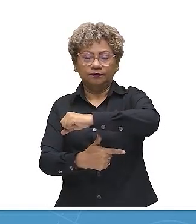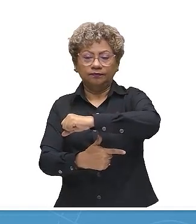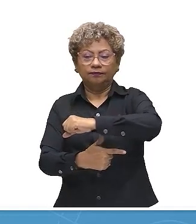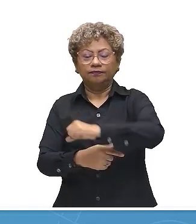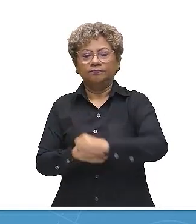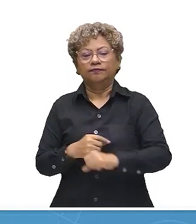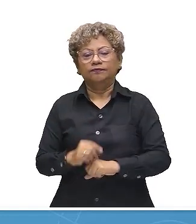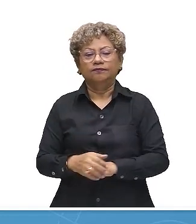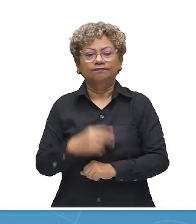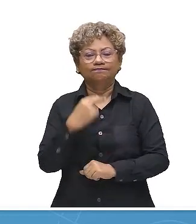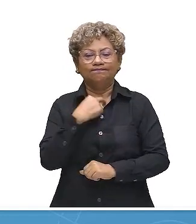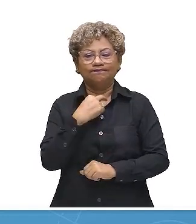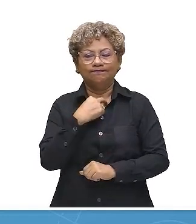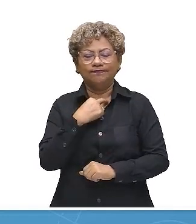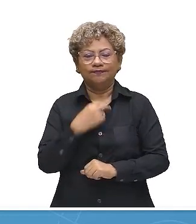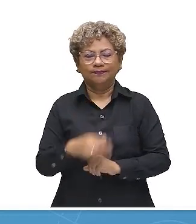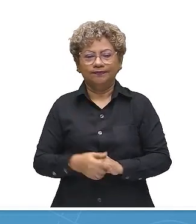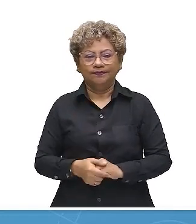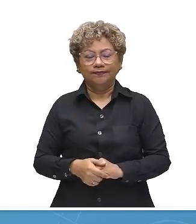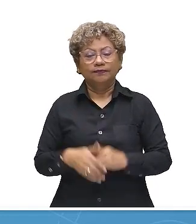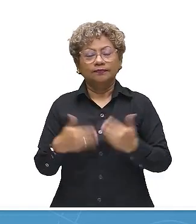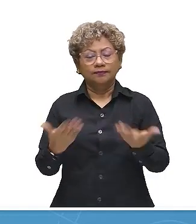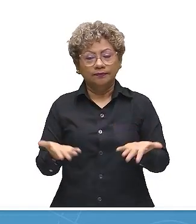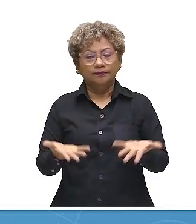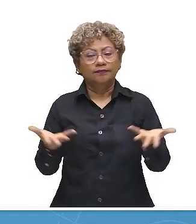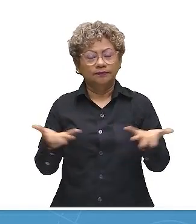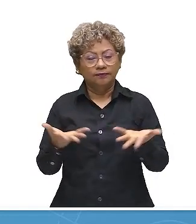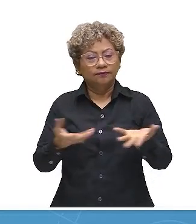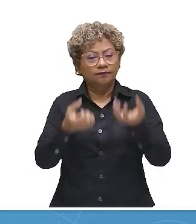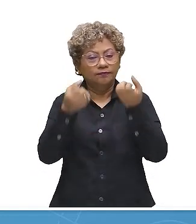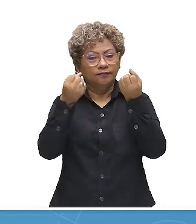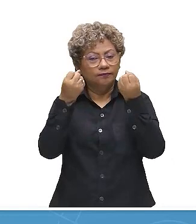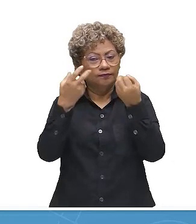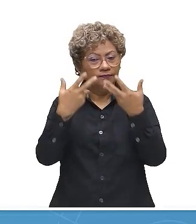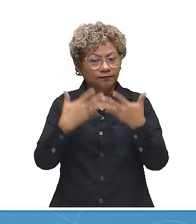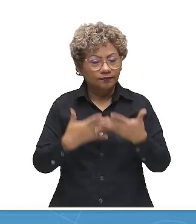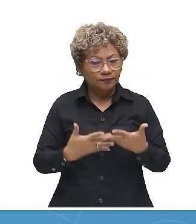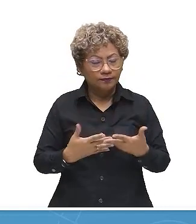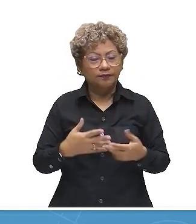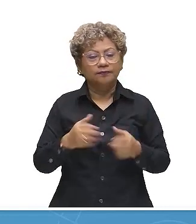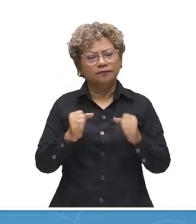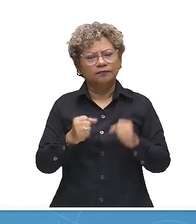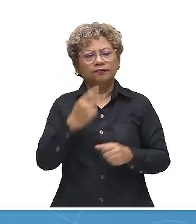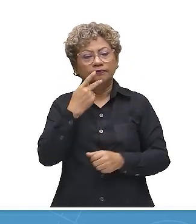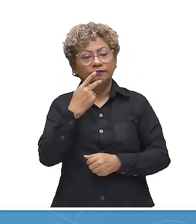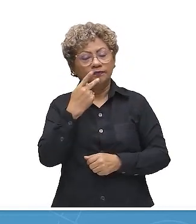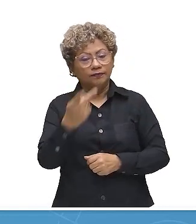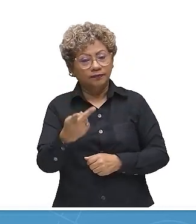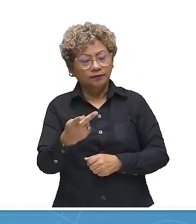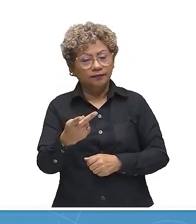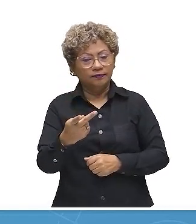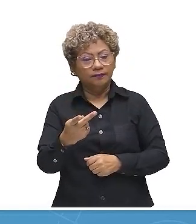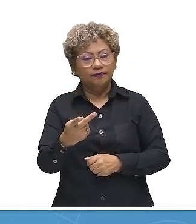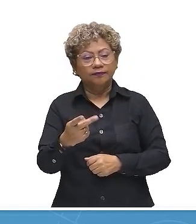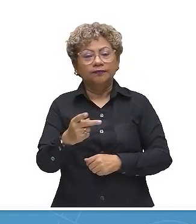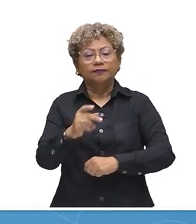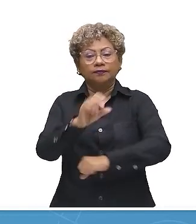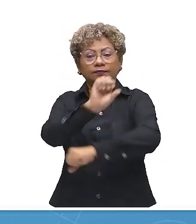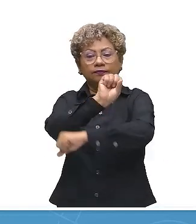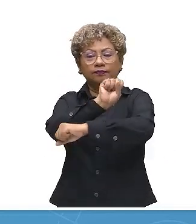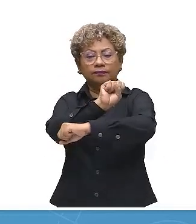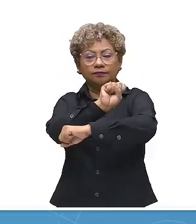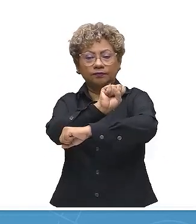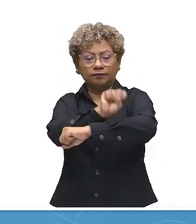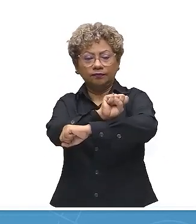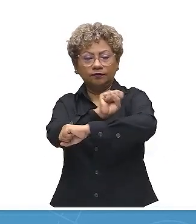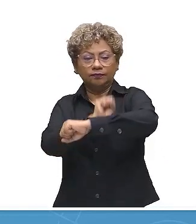de simplificar. Então, assim eu posso afirmar que as frações 8 sobre 16 e 1